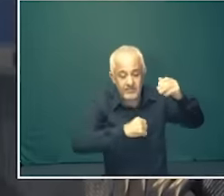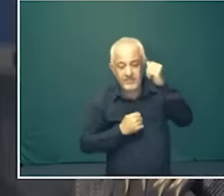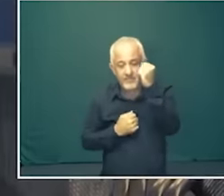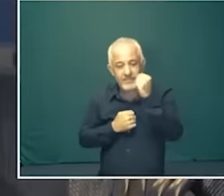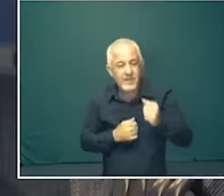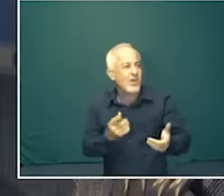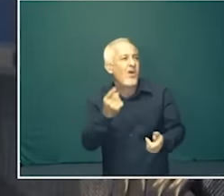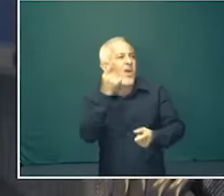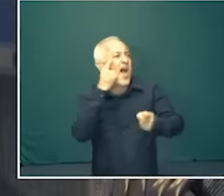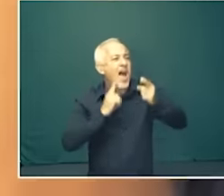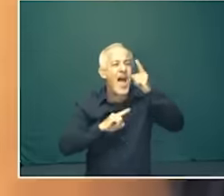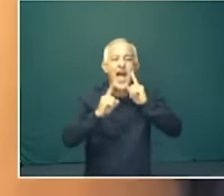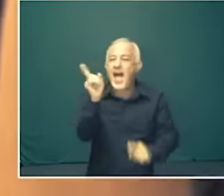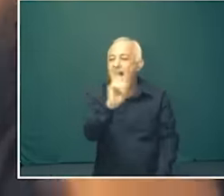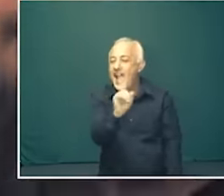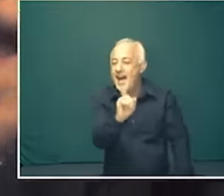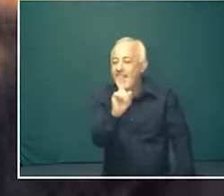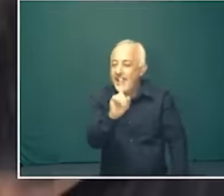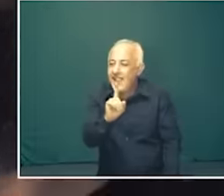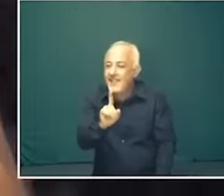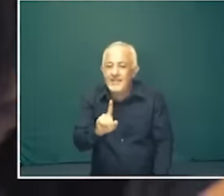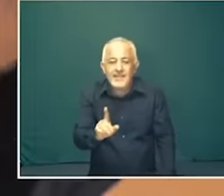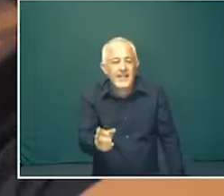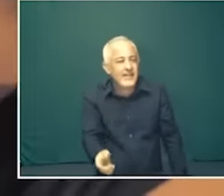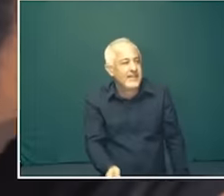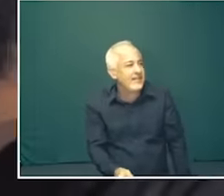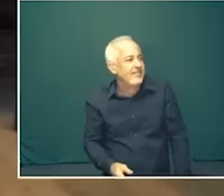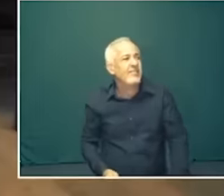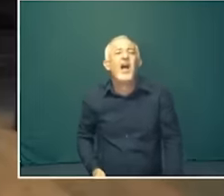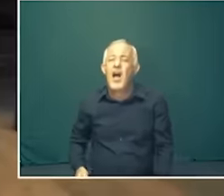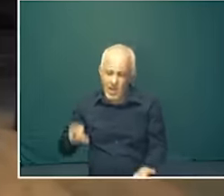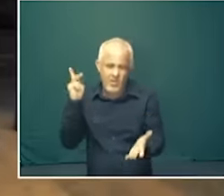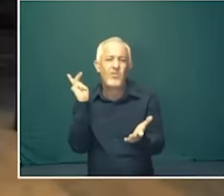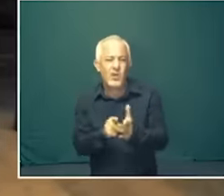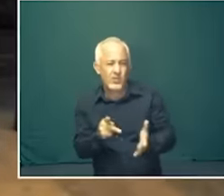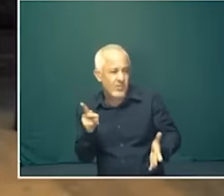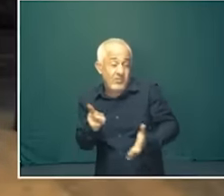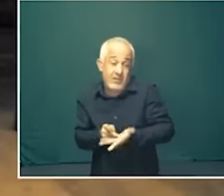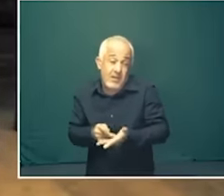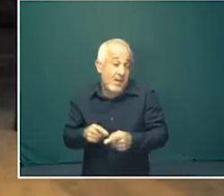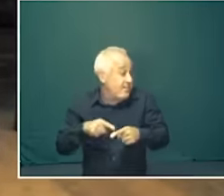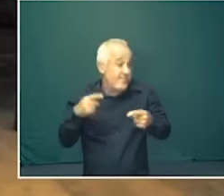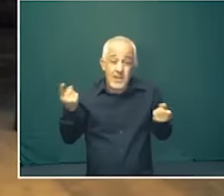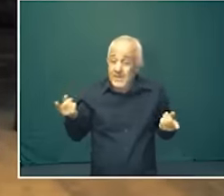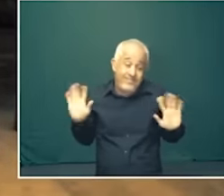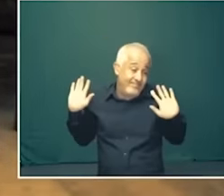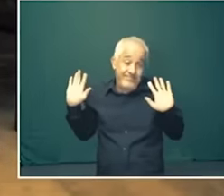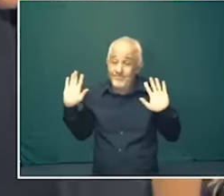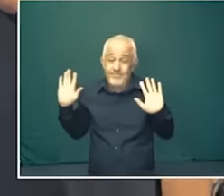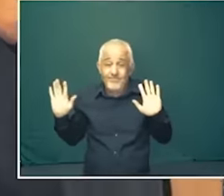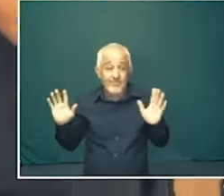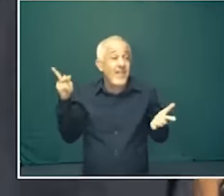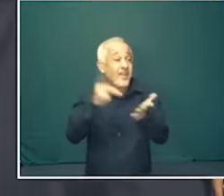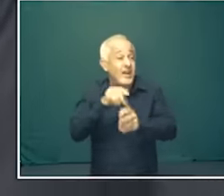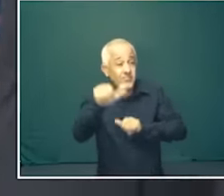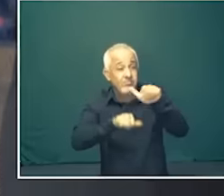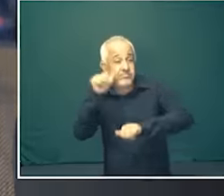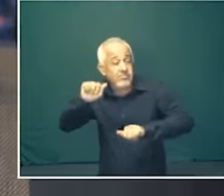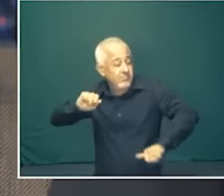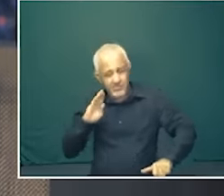acabou. Não vale chorar. Foi tudo sincero enquanto durou. O que era verdade